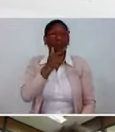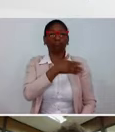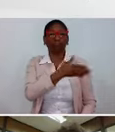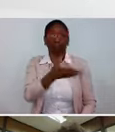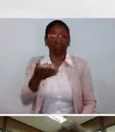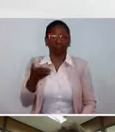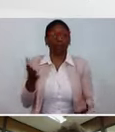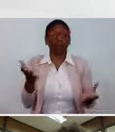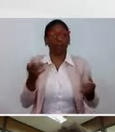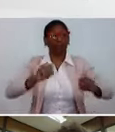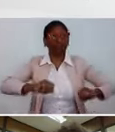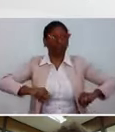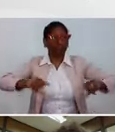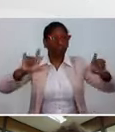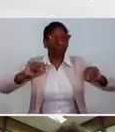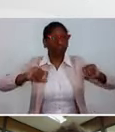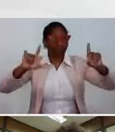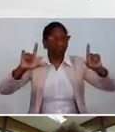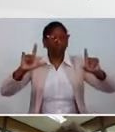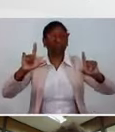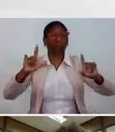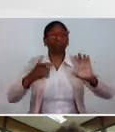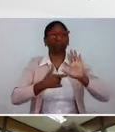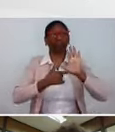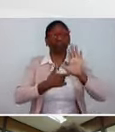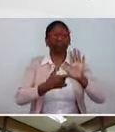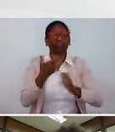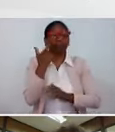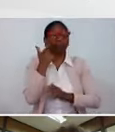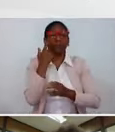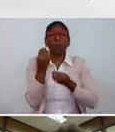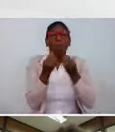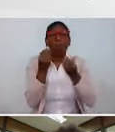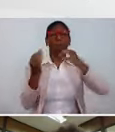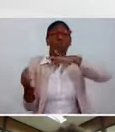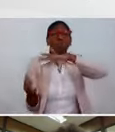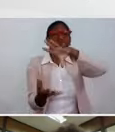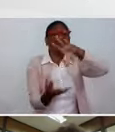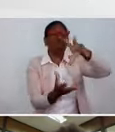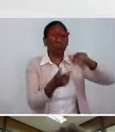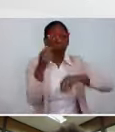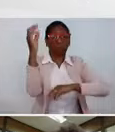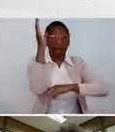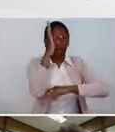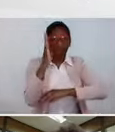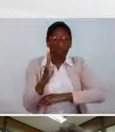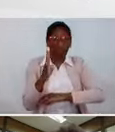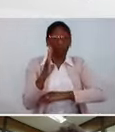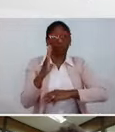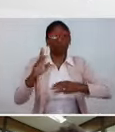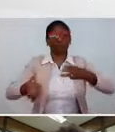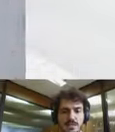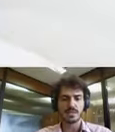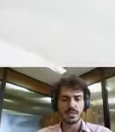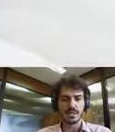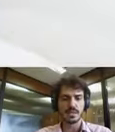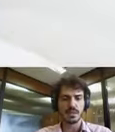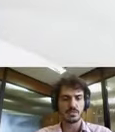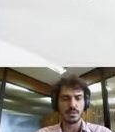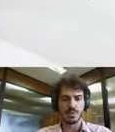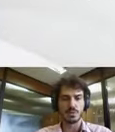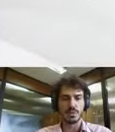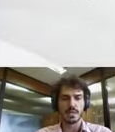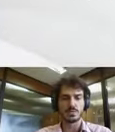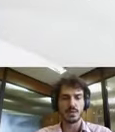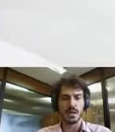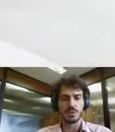vou compartilhar, então, brevemente uma apresentação com a conjuntura, né, mundial do Brasil e do Rio Grande do Sul, com os principais dados que